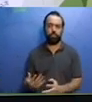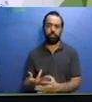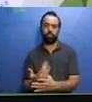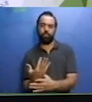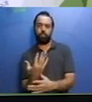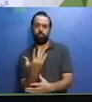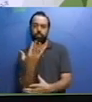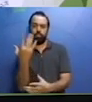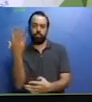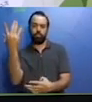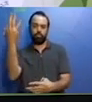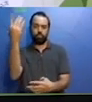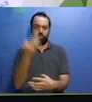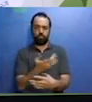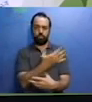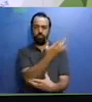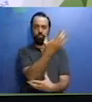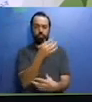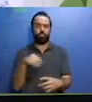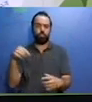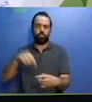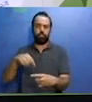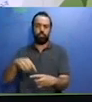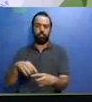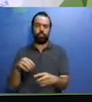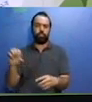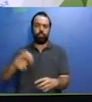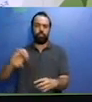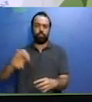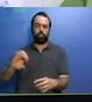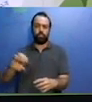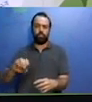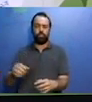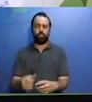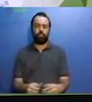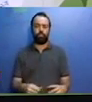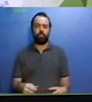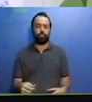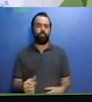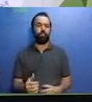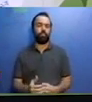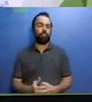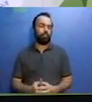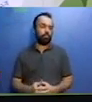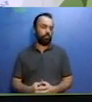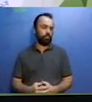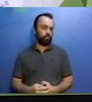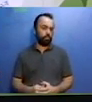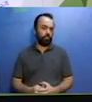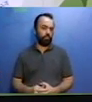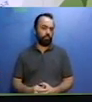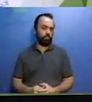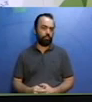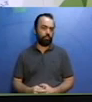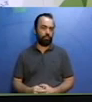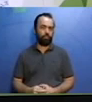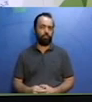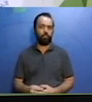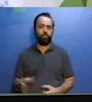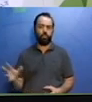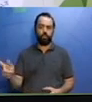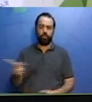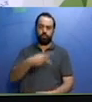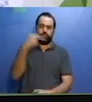a evaporação, sobrando aí o resíduo sólido, que é o sal que estava dissolvido na água. Então os ventos